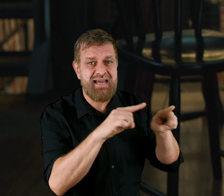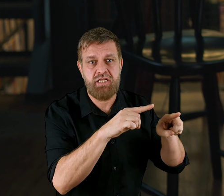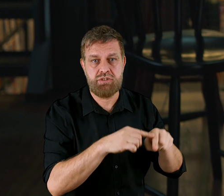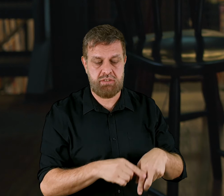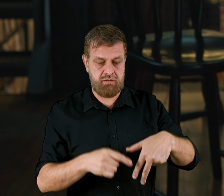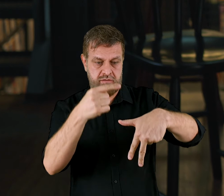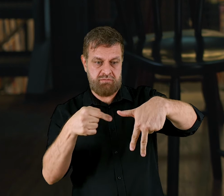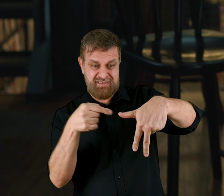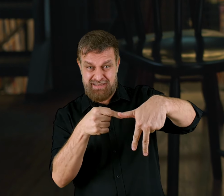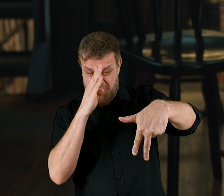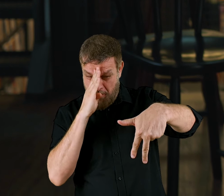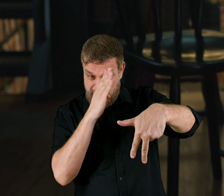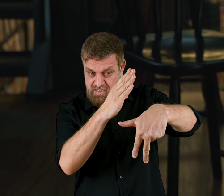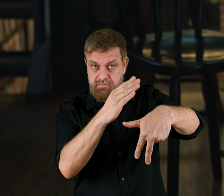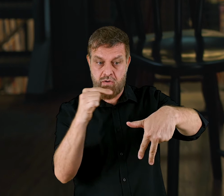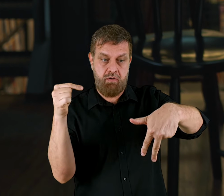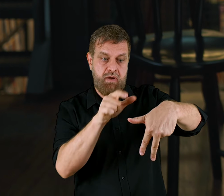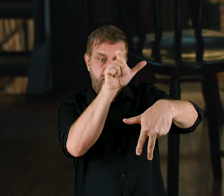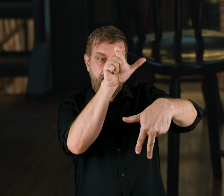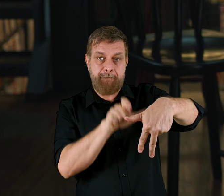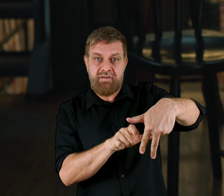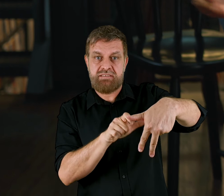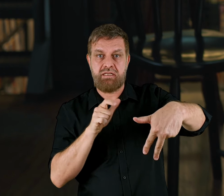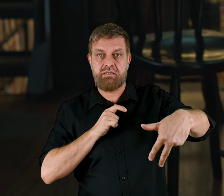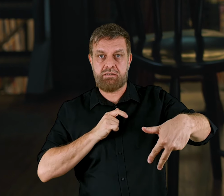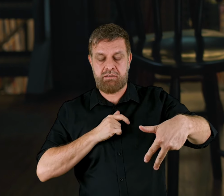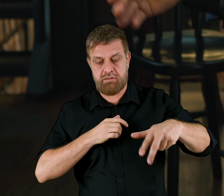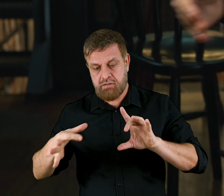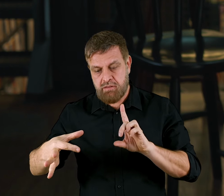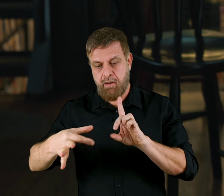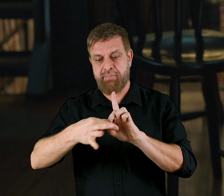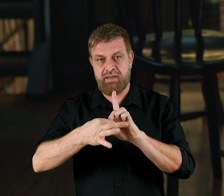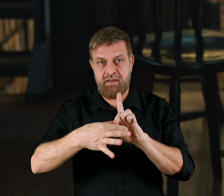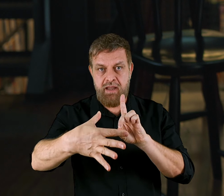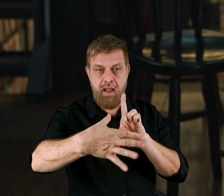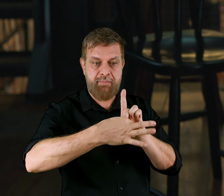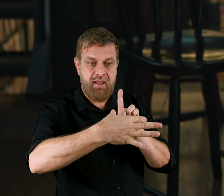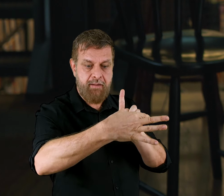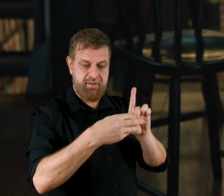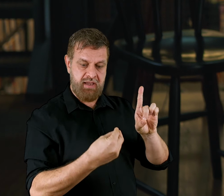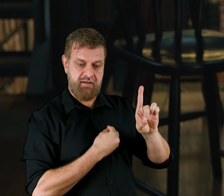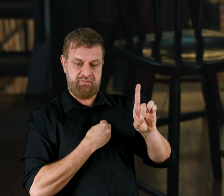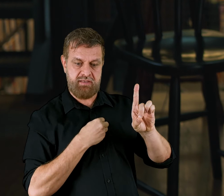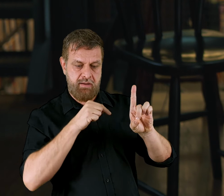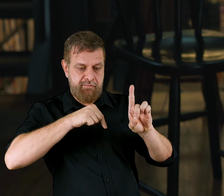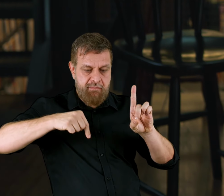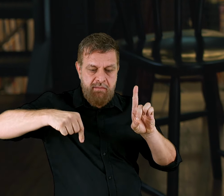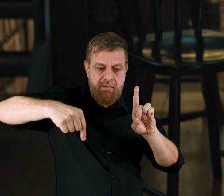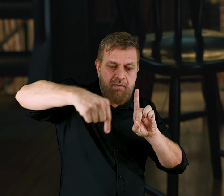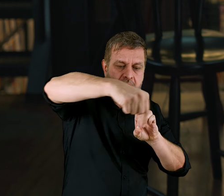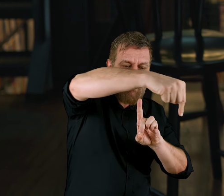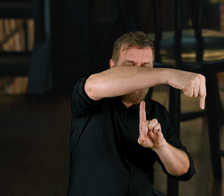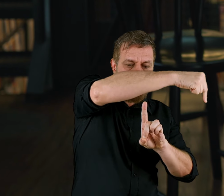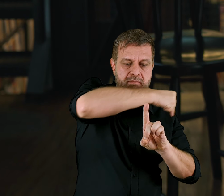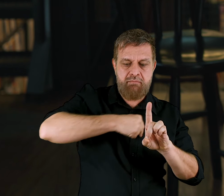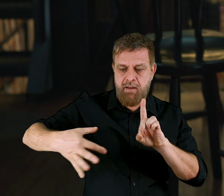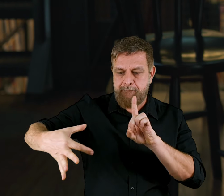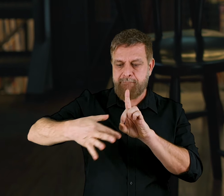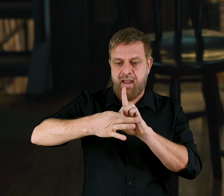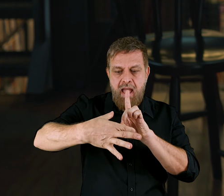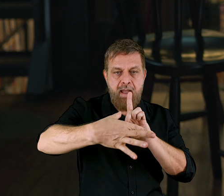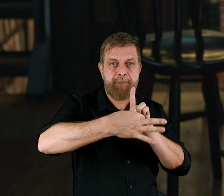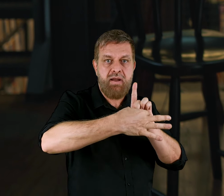humano, e ela está pensando o ser humano como uma espécie companheira de outras espécies, de outros seres vivos, e ela fala de um compostismo, ou seja, de o